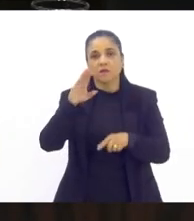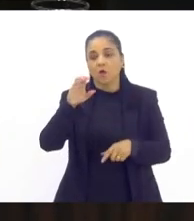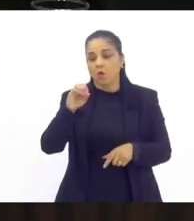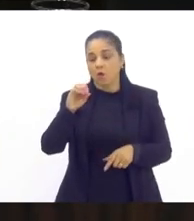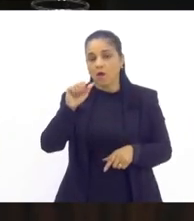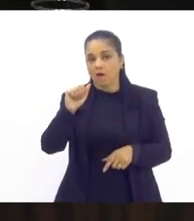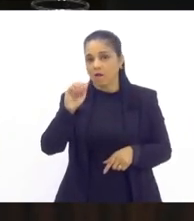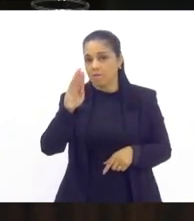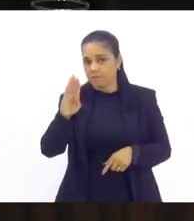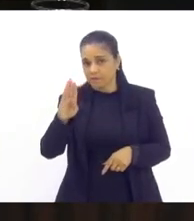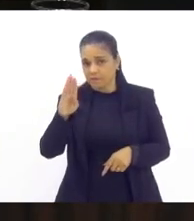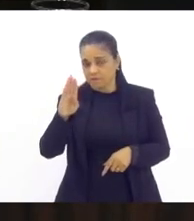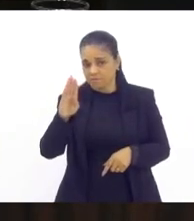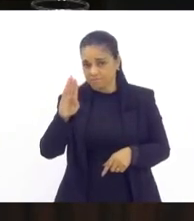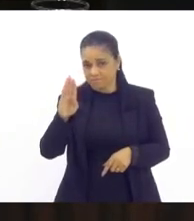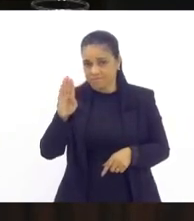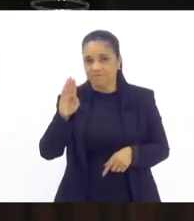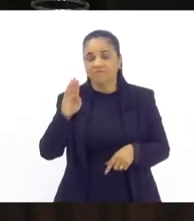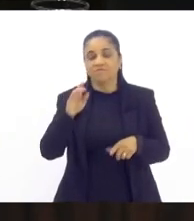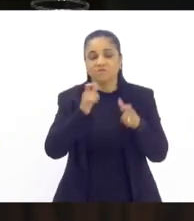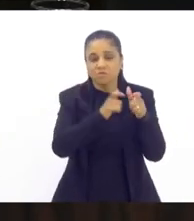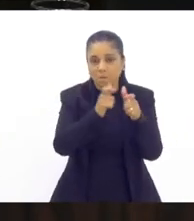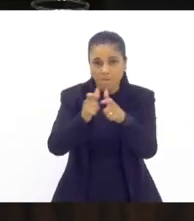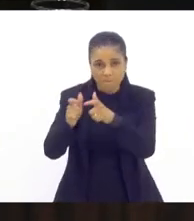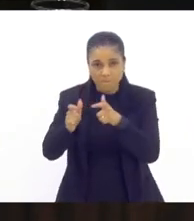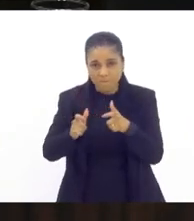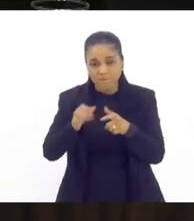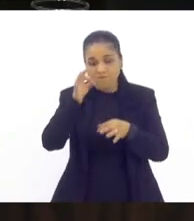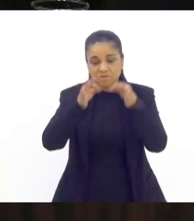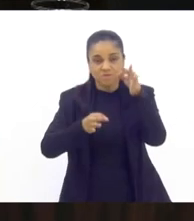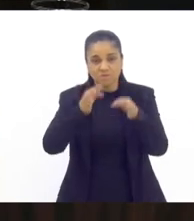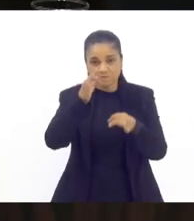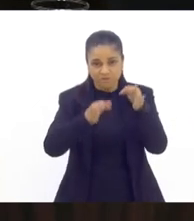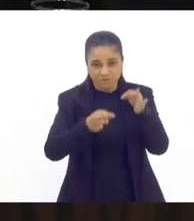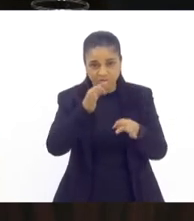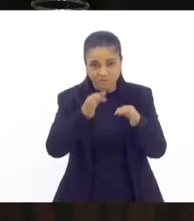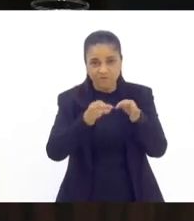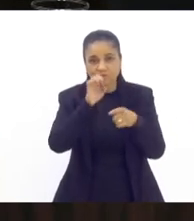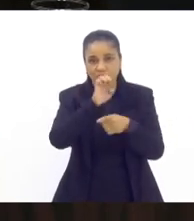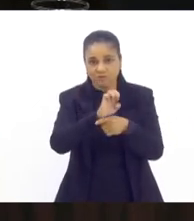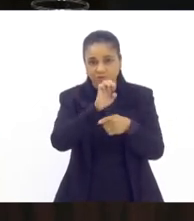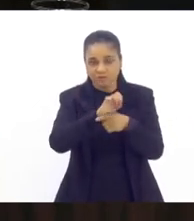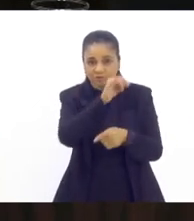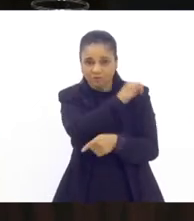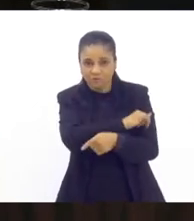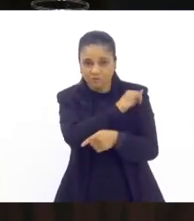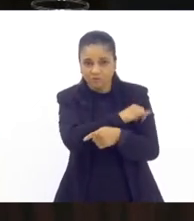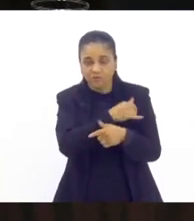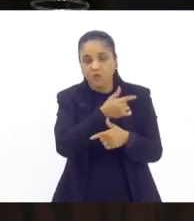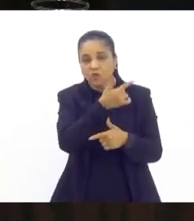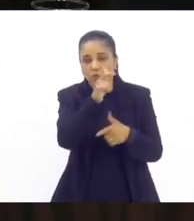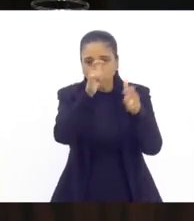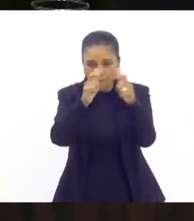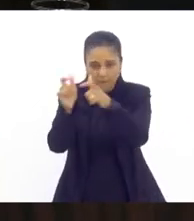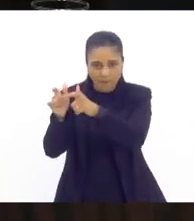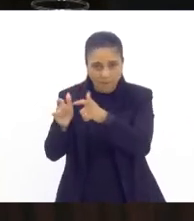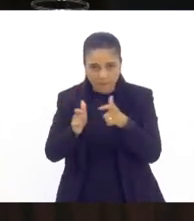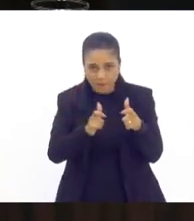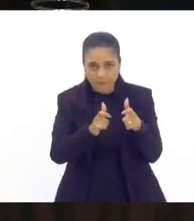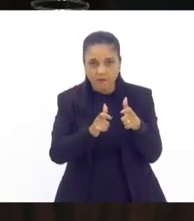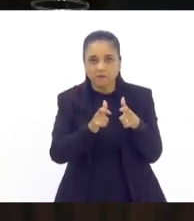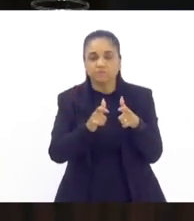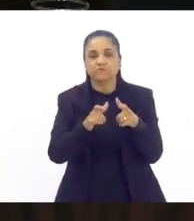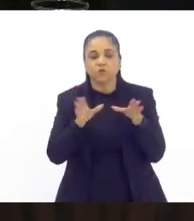do Brasil, nas unidades judiciárias do Estado do Rio de Janeiro e das outras providências. Parecer